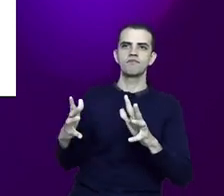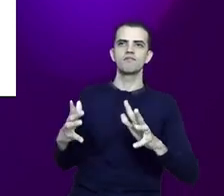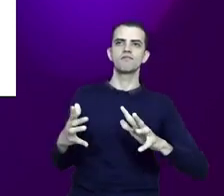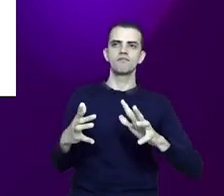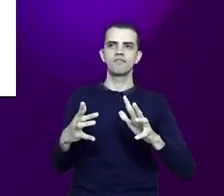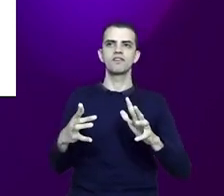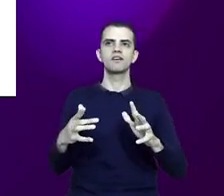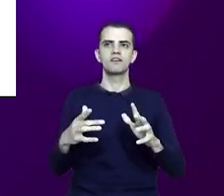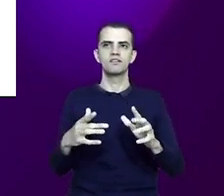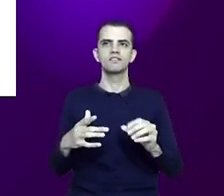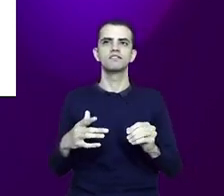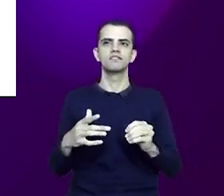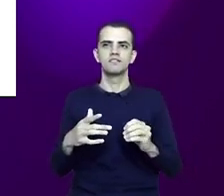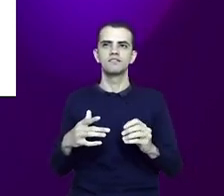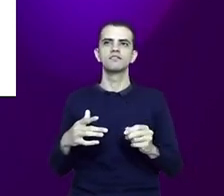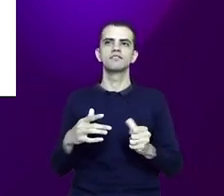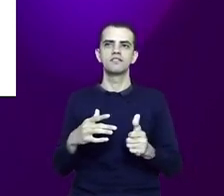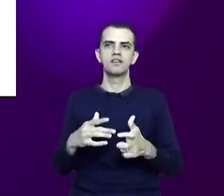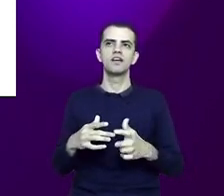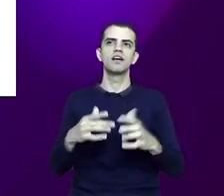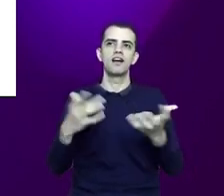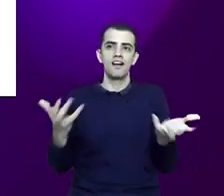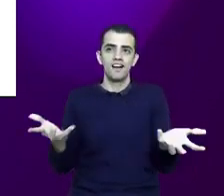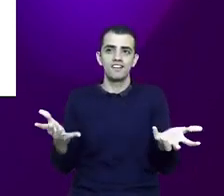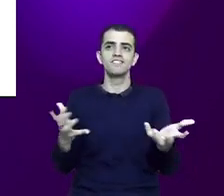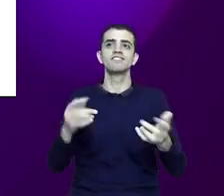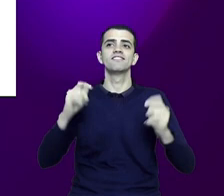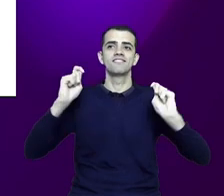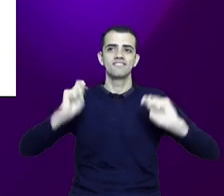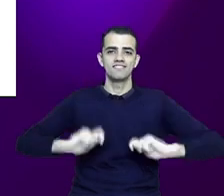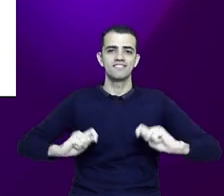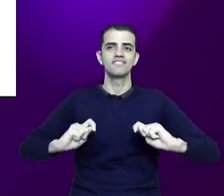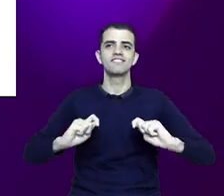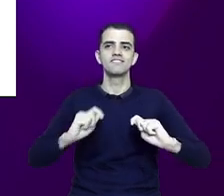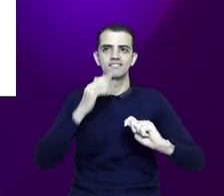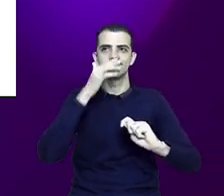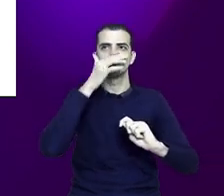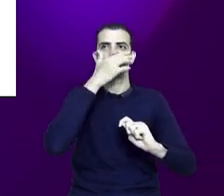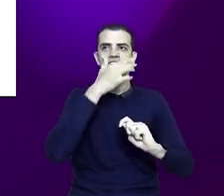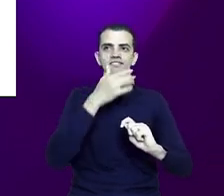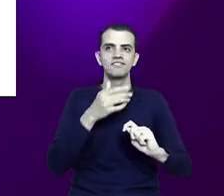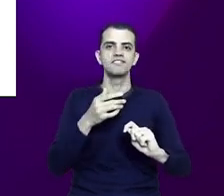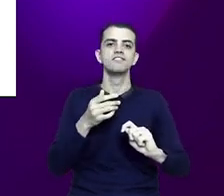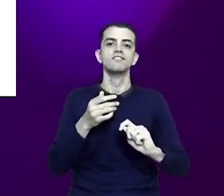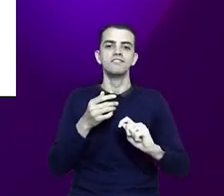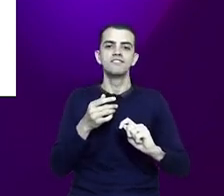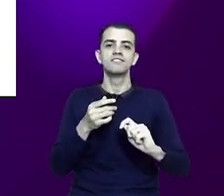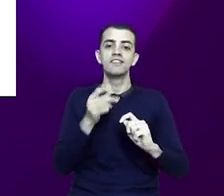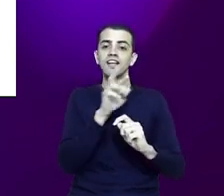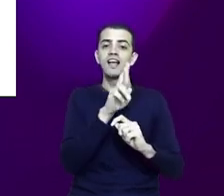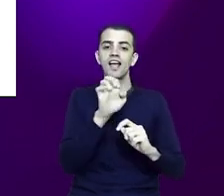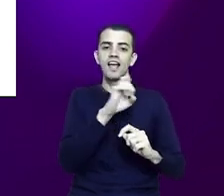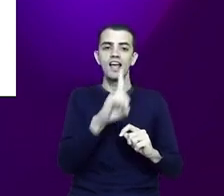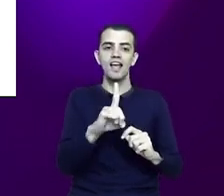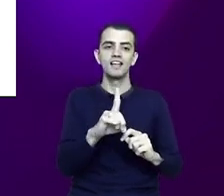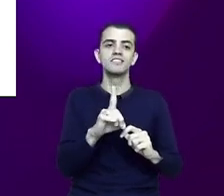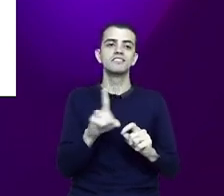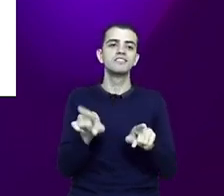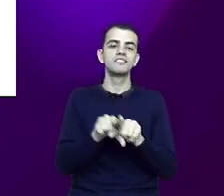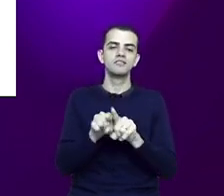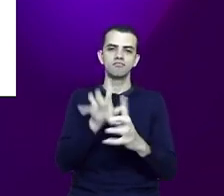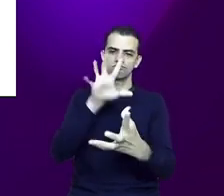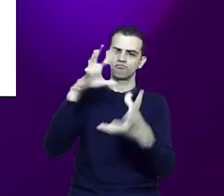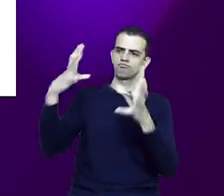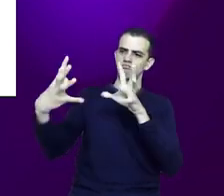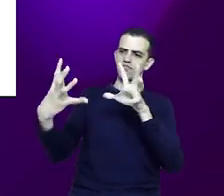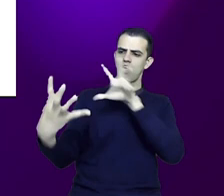estava destacado, como o Neer propunha, se a fratura tinha um traço formando um head split, e aí também trazia uma